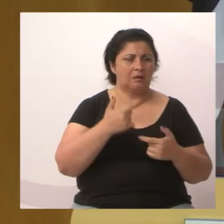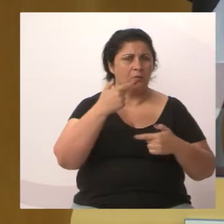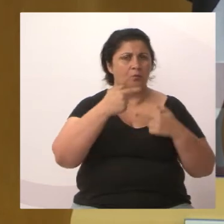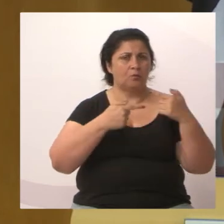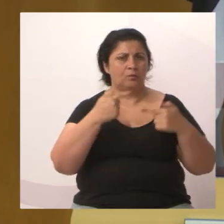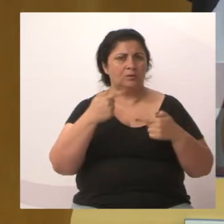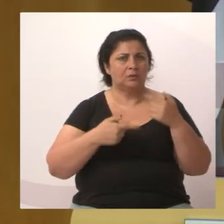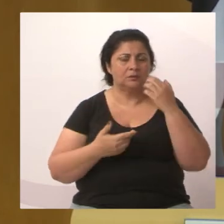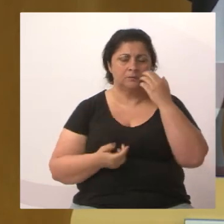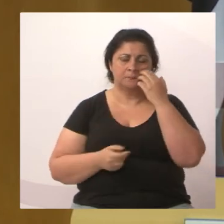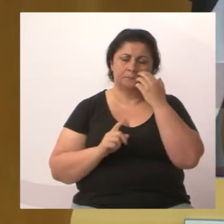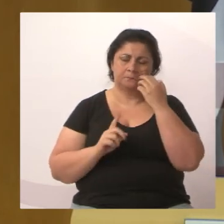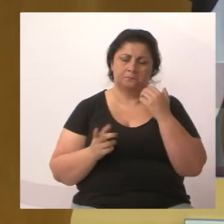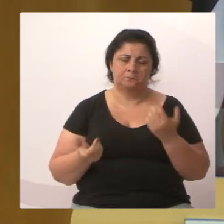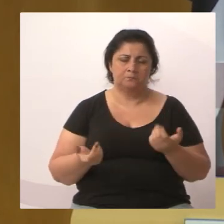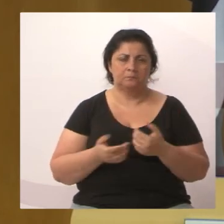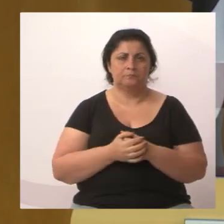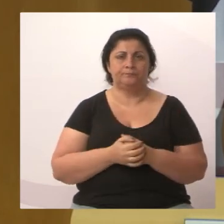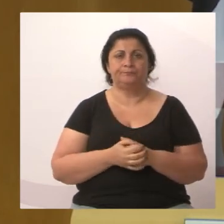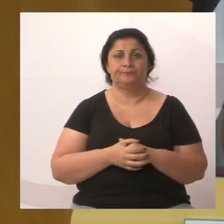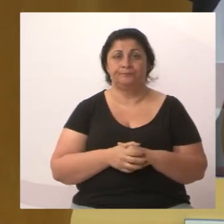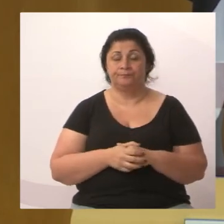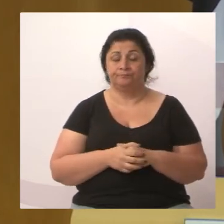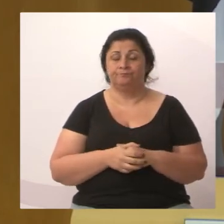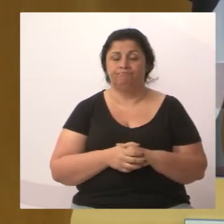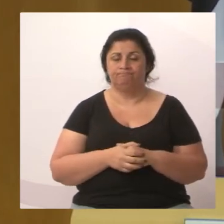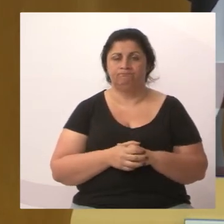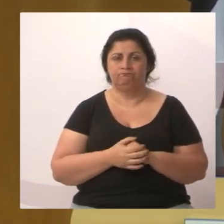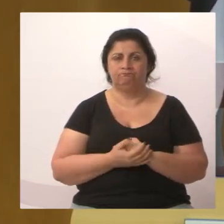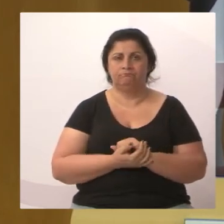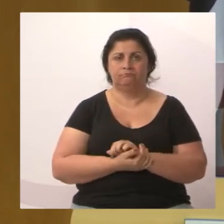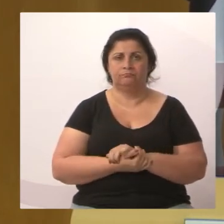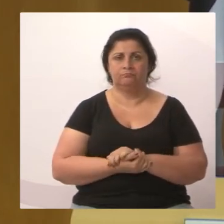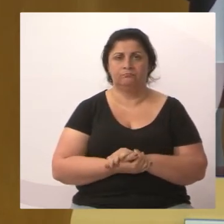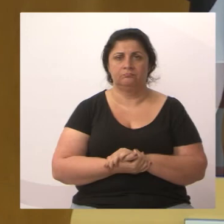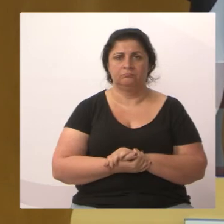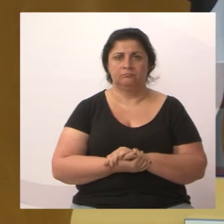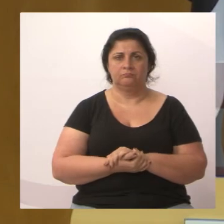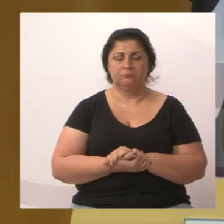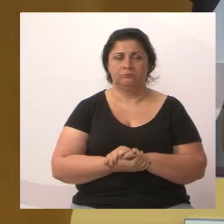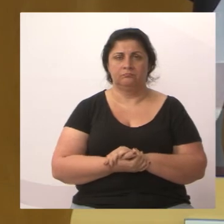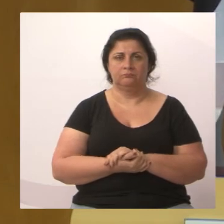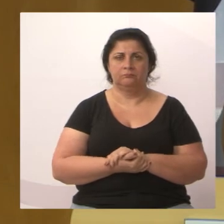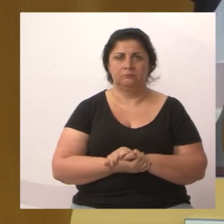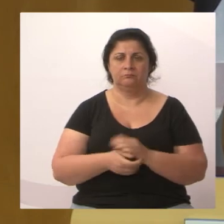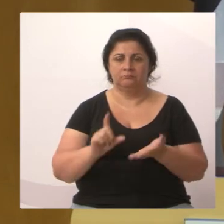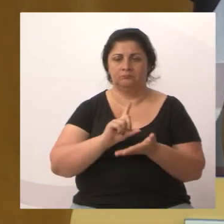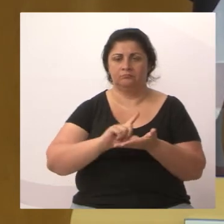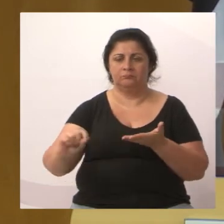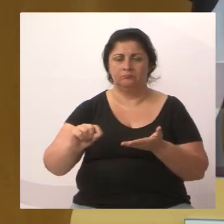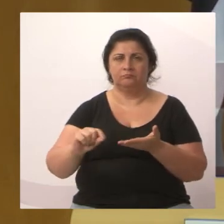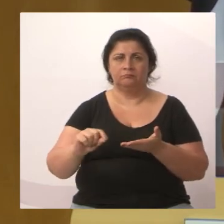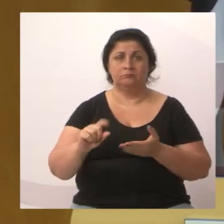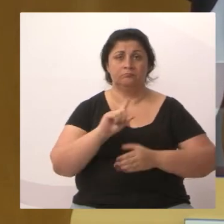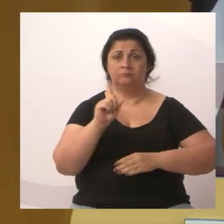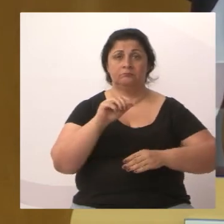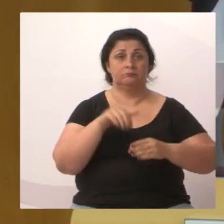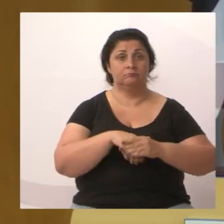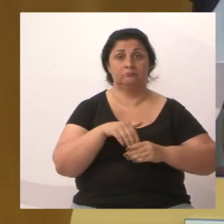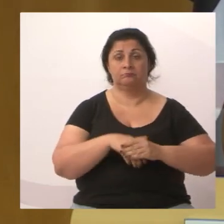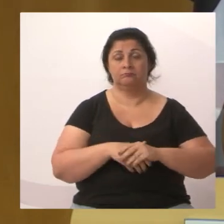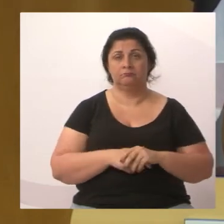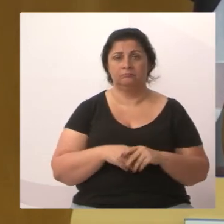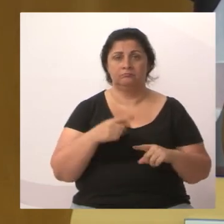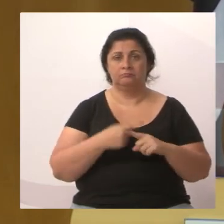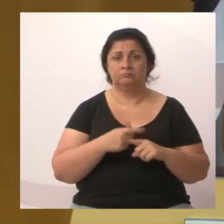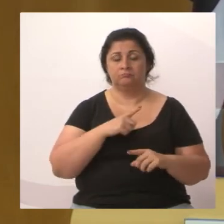que aconteceu não foi um jogo político, o que é um jogo político? Correram do plenário para não votar as contas, porque tinha